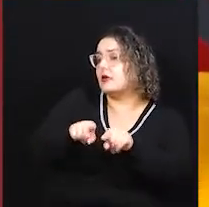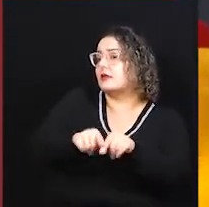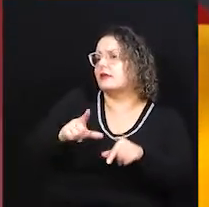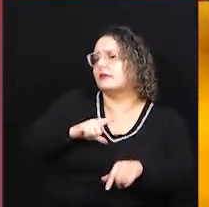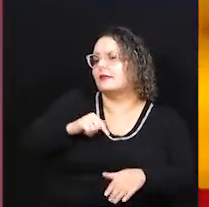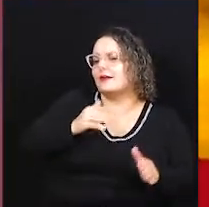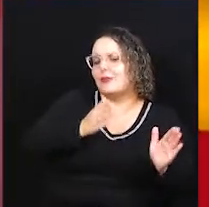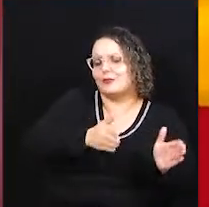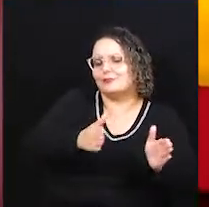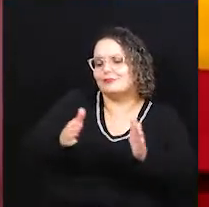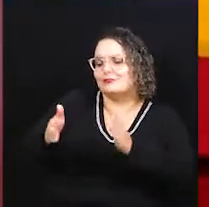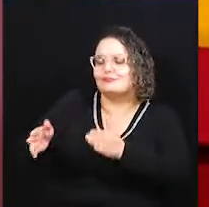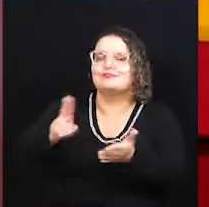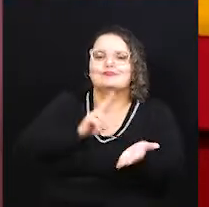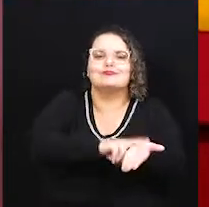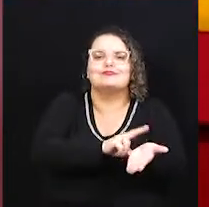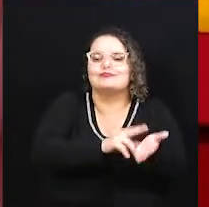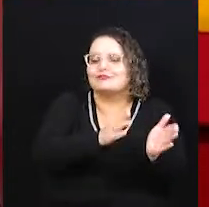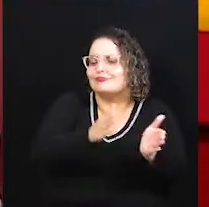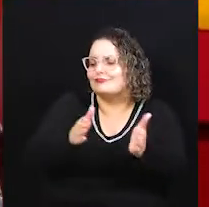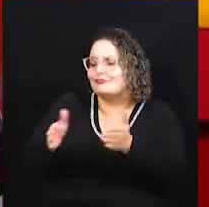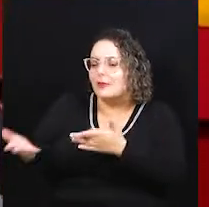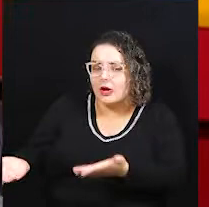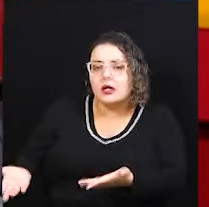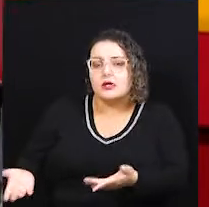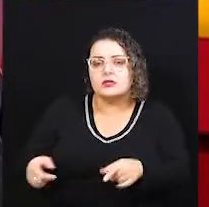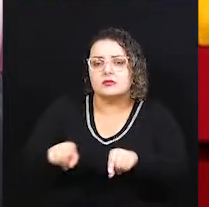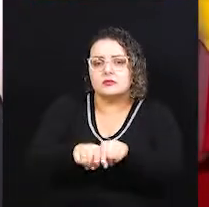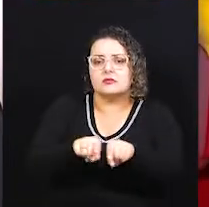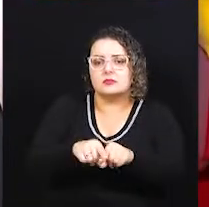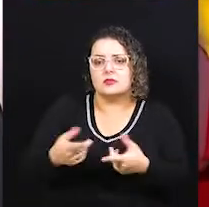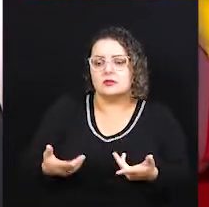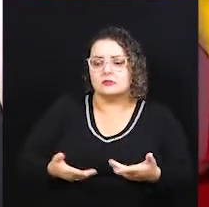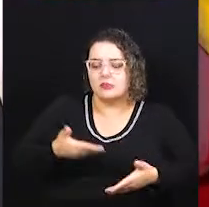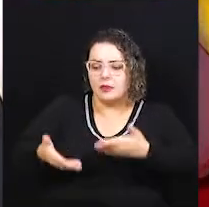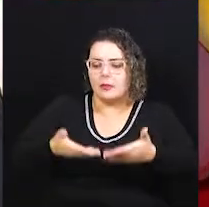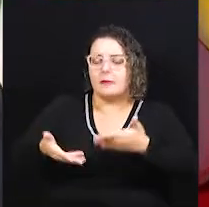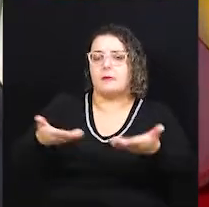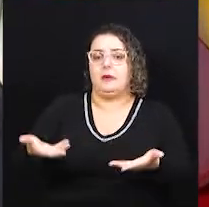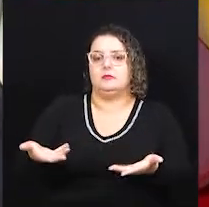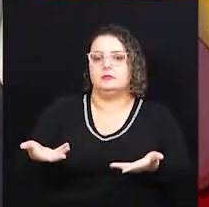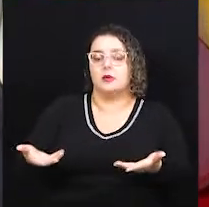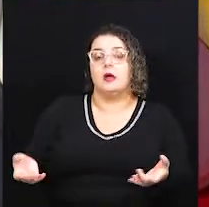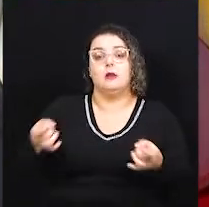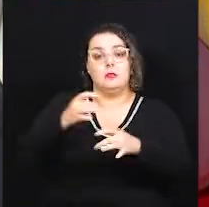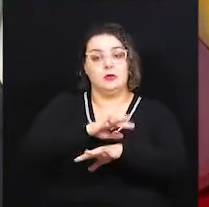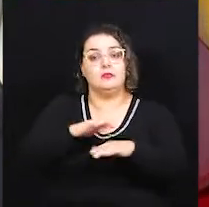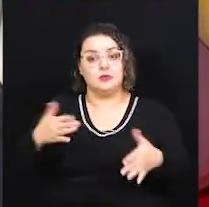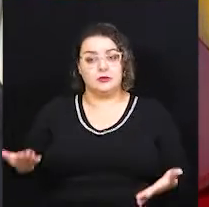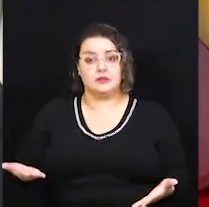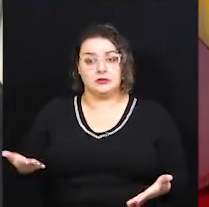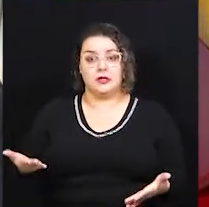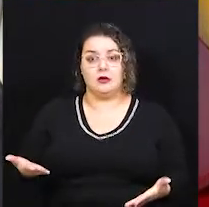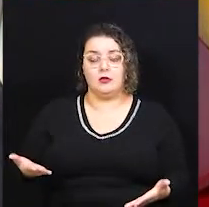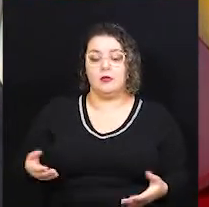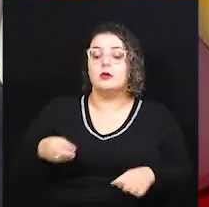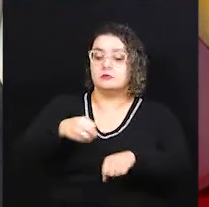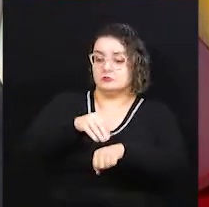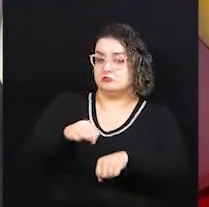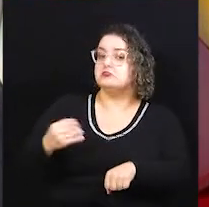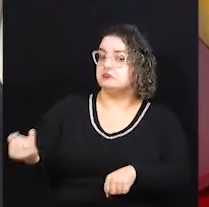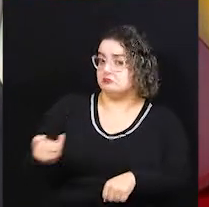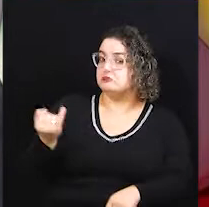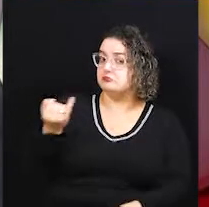né? Você faz a prova do ano anterior, você também está ganhando ritmo. Bom, para a gente finalizar, Francisco, foram